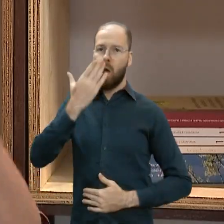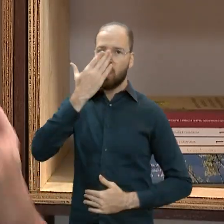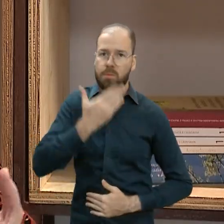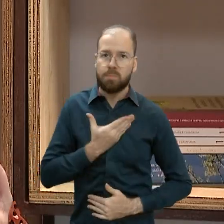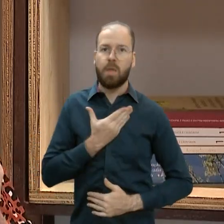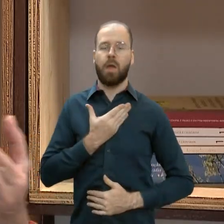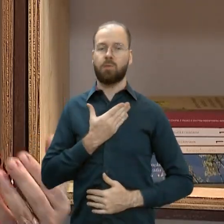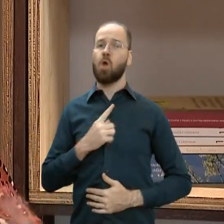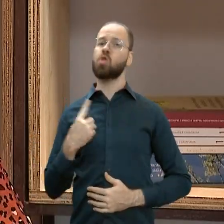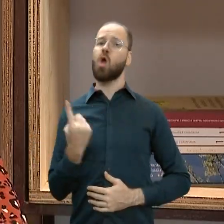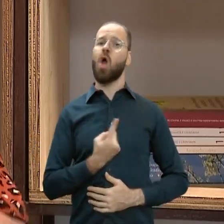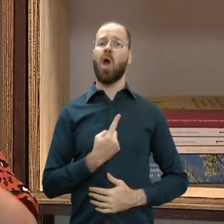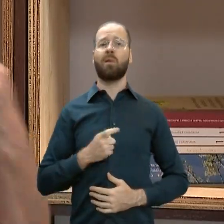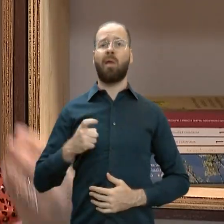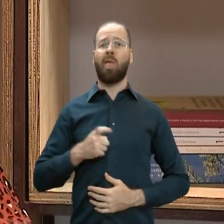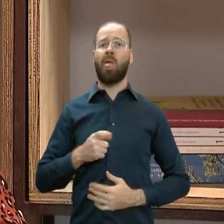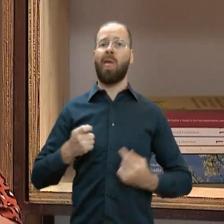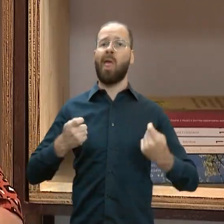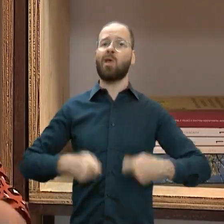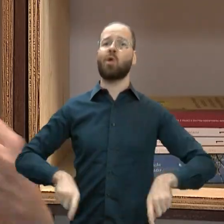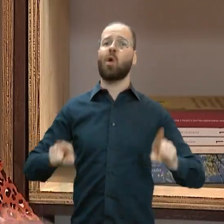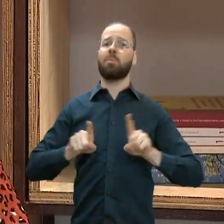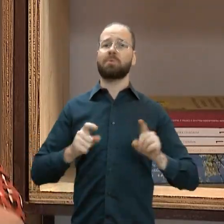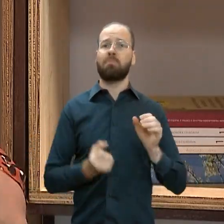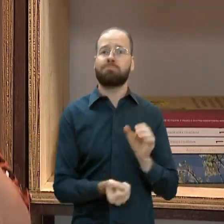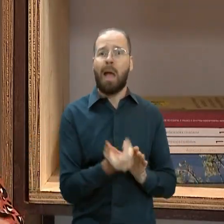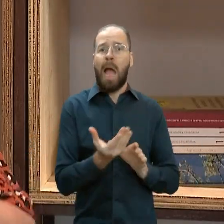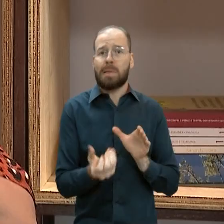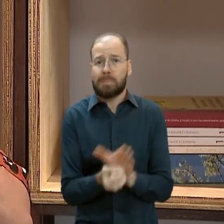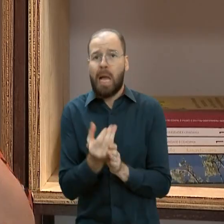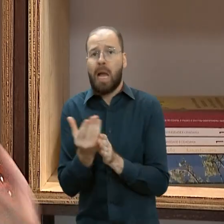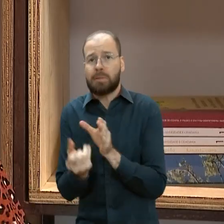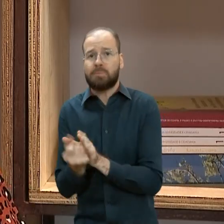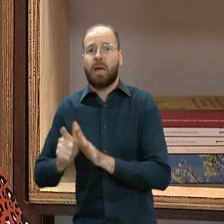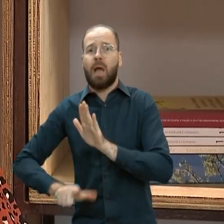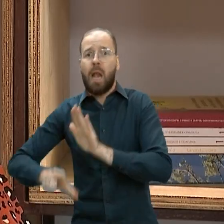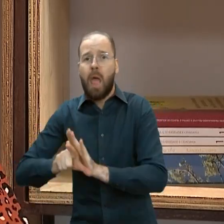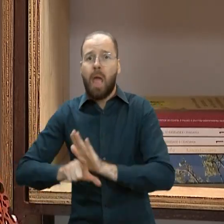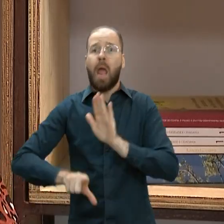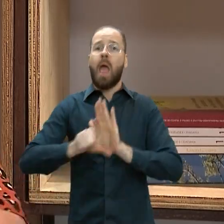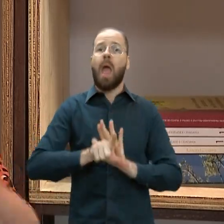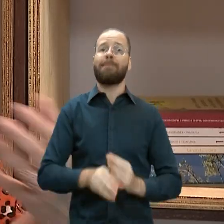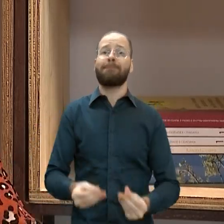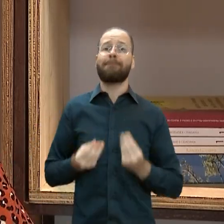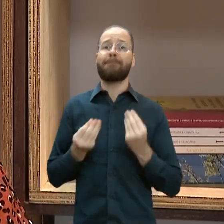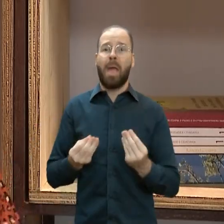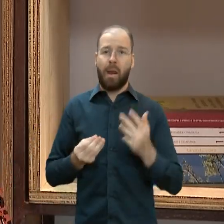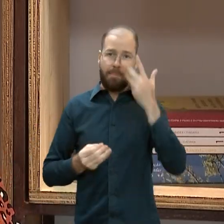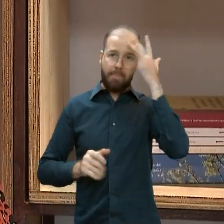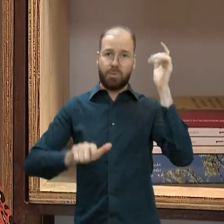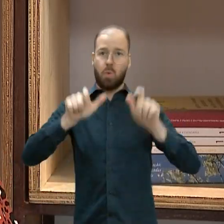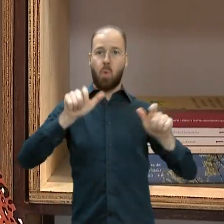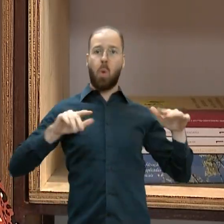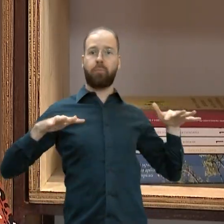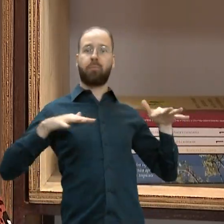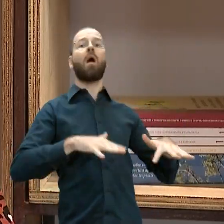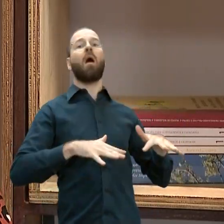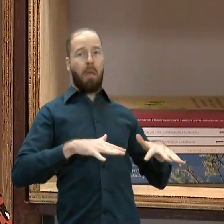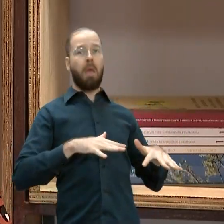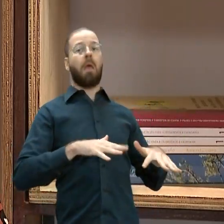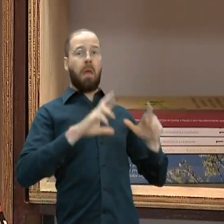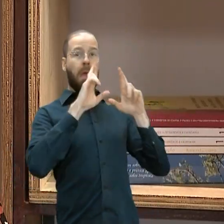nós não tínhamos que estar criando meios para que aquela pessoa seja vista, né? Fique visível diante de tudo.